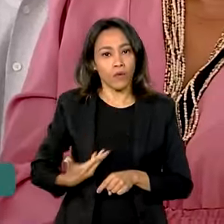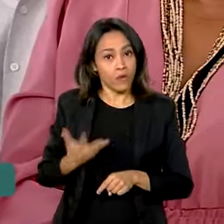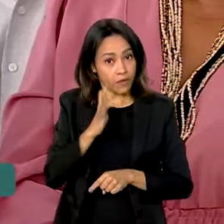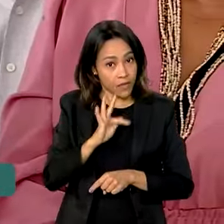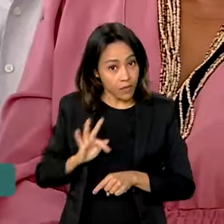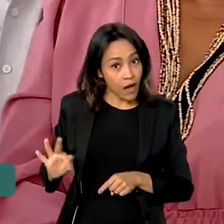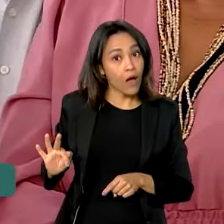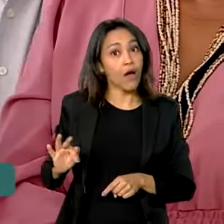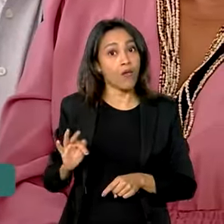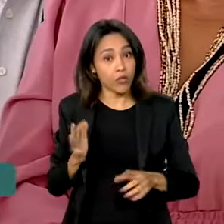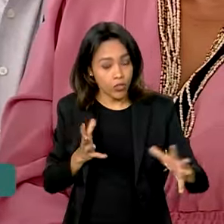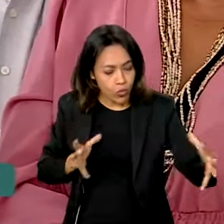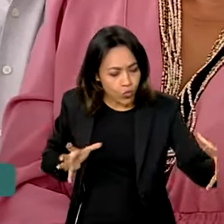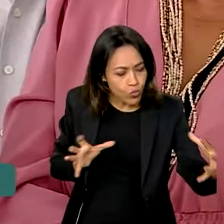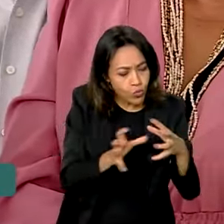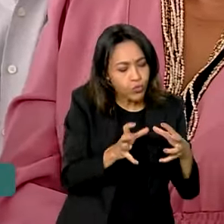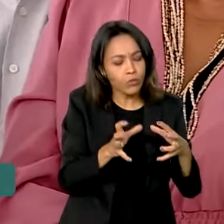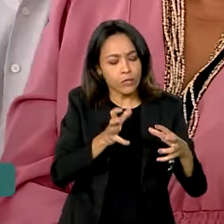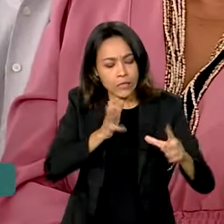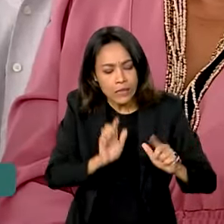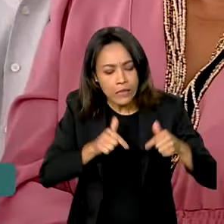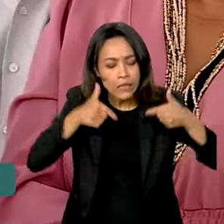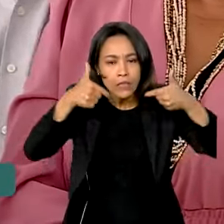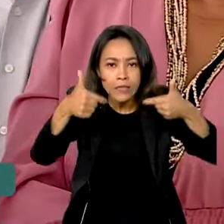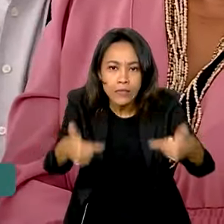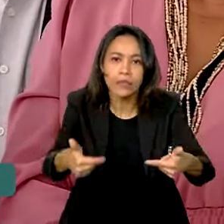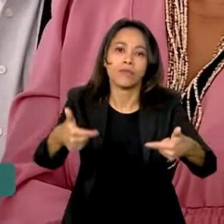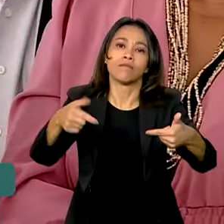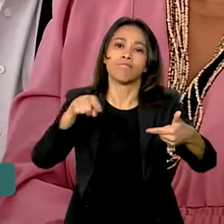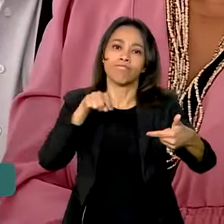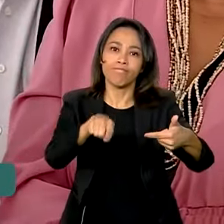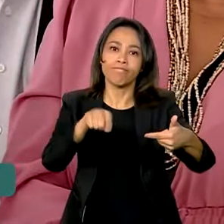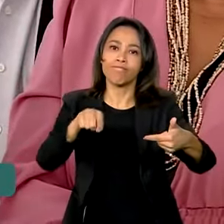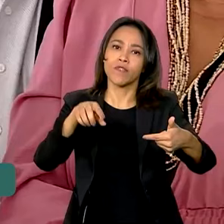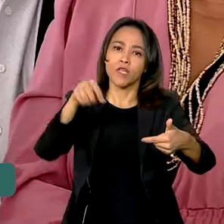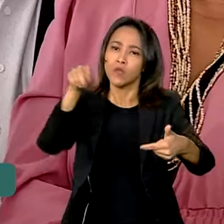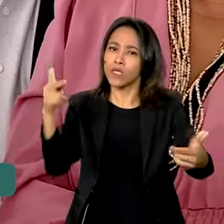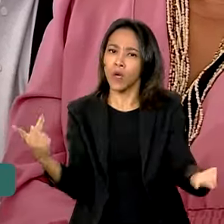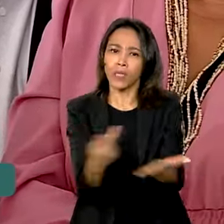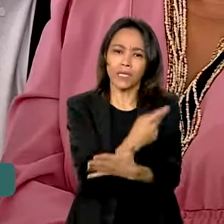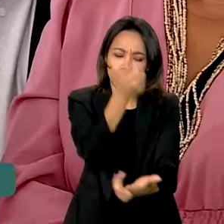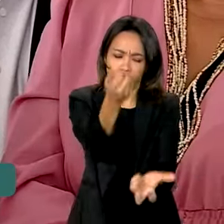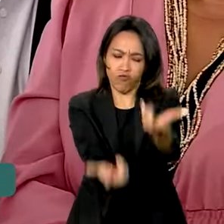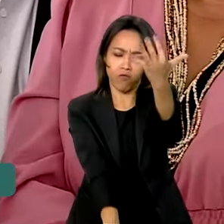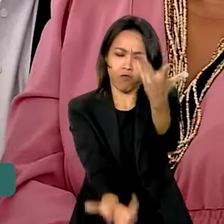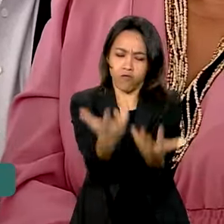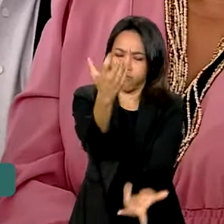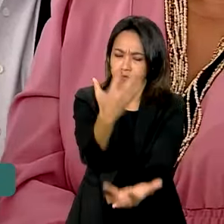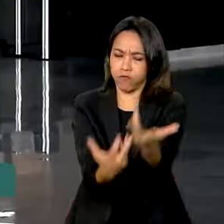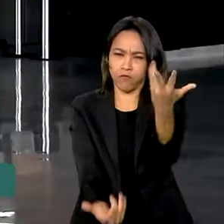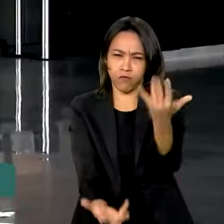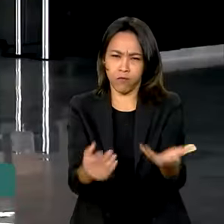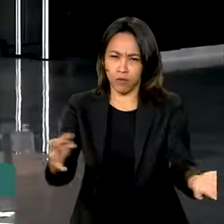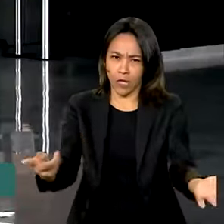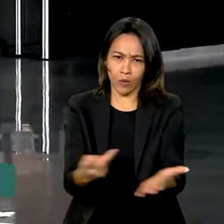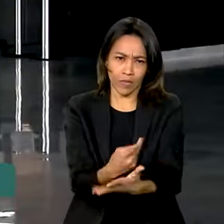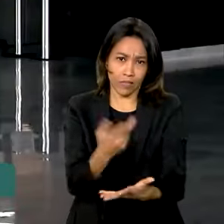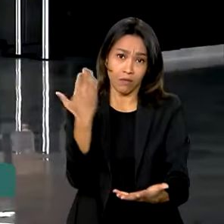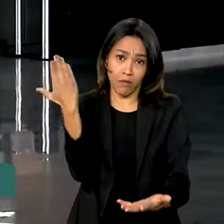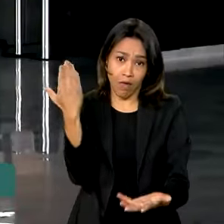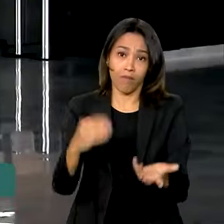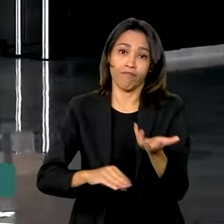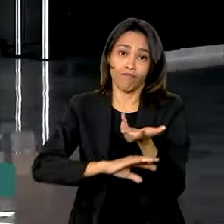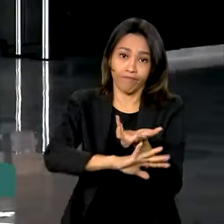numa verdadeira força-tarefa de enfrentamento aos incêndios que estão acontecendo agora. Os dados